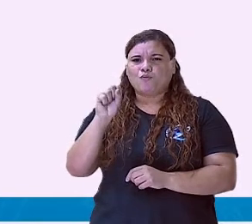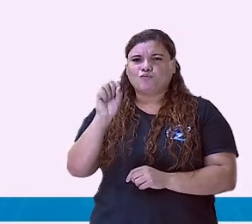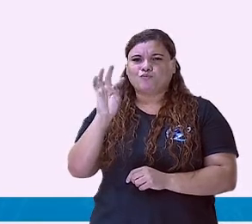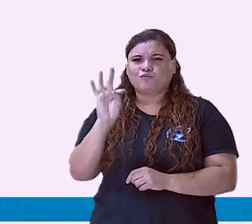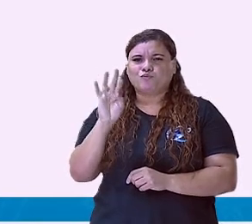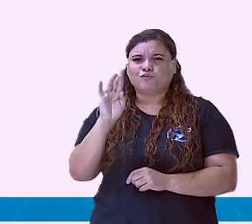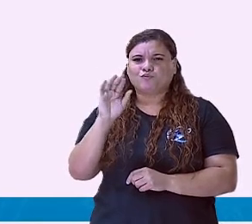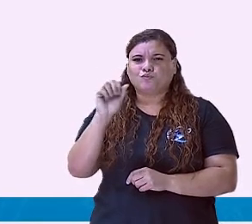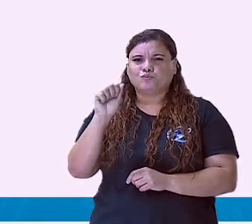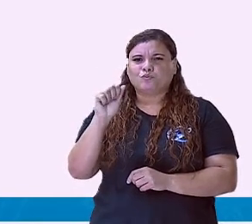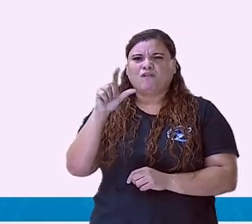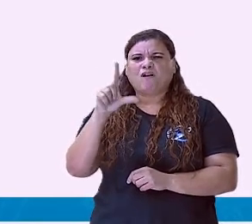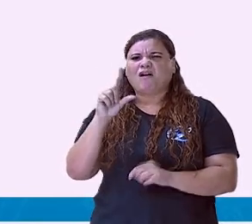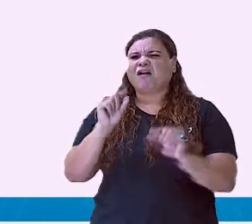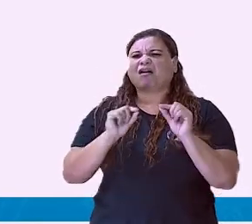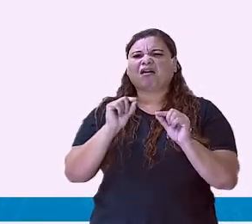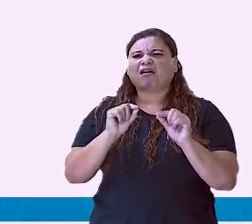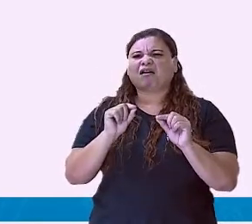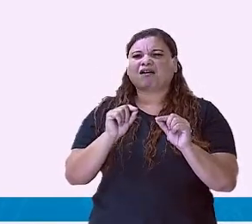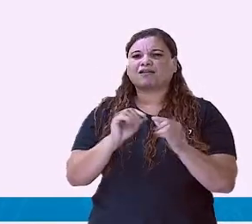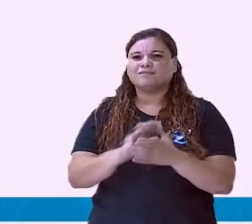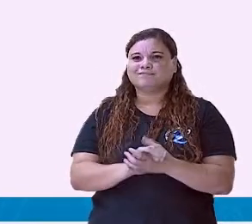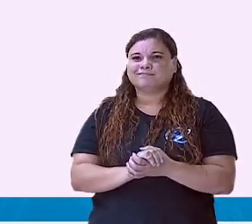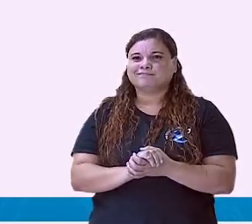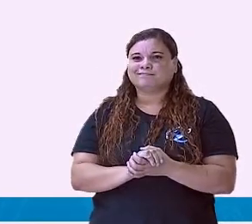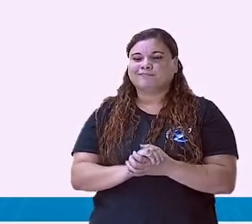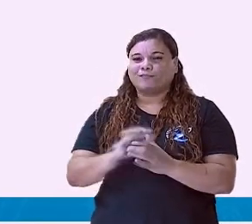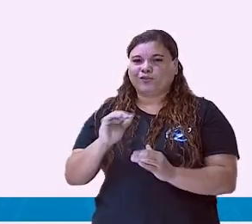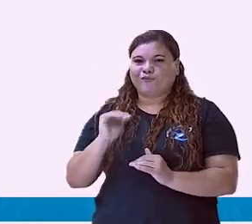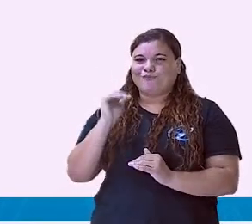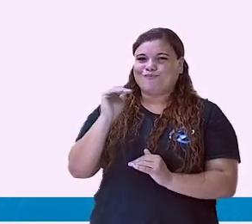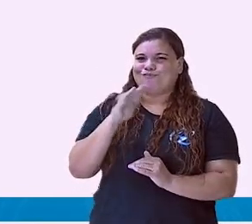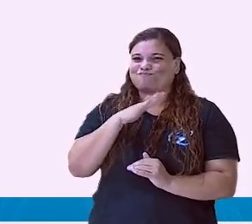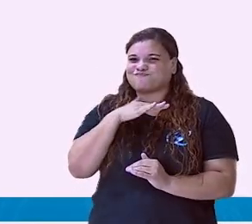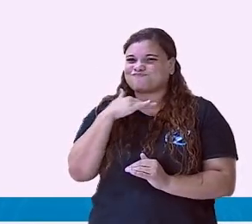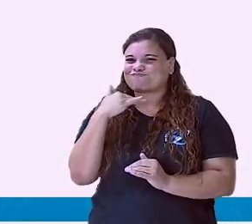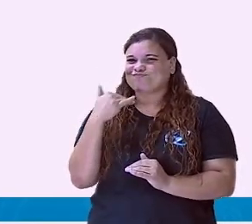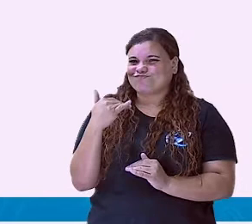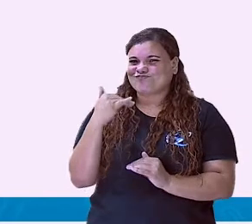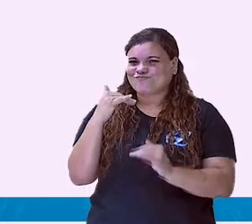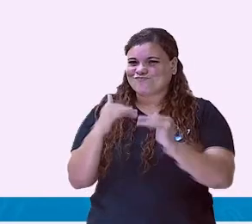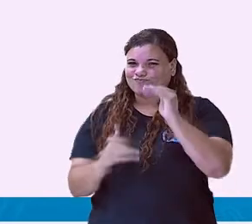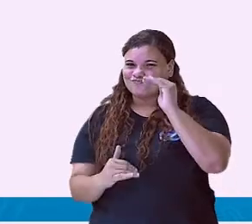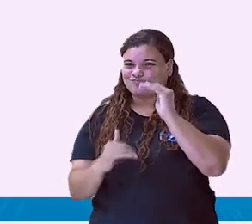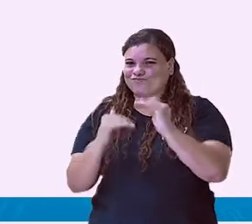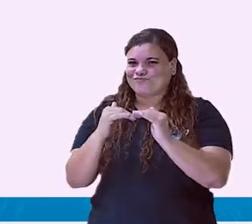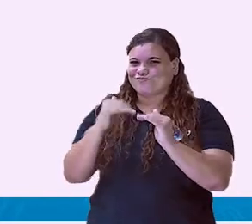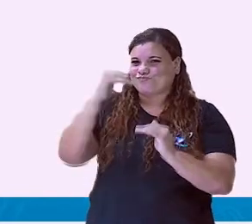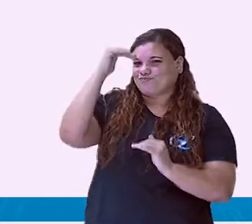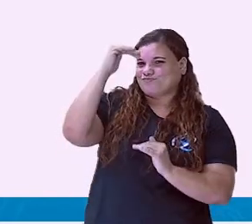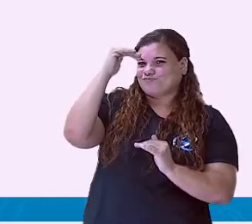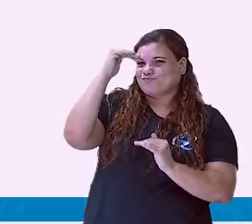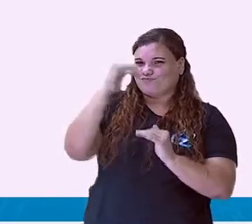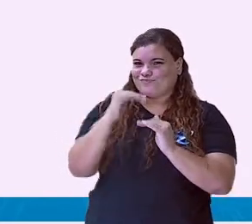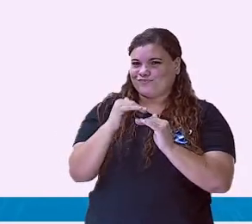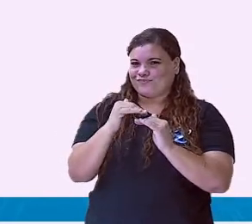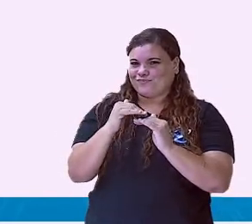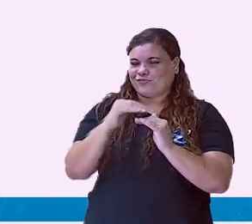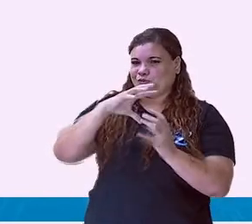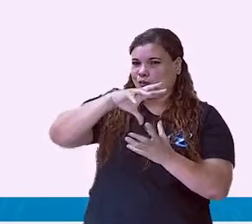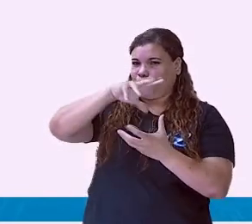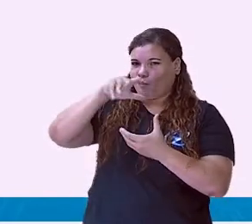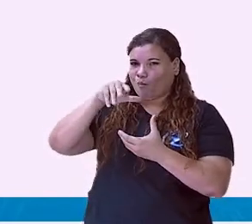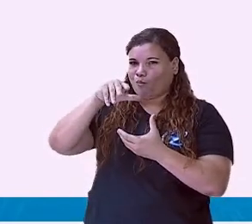Austral refere-se ao norte, meridional ao sul, ok?